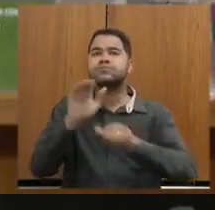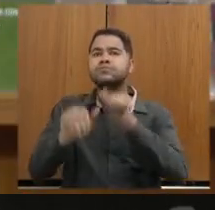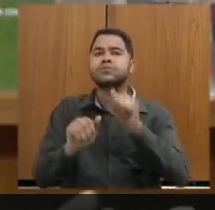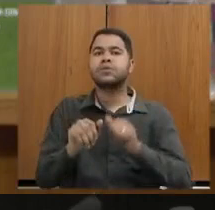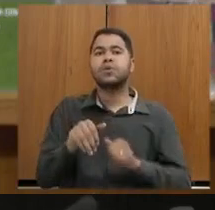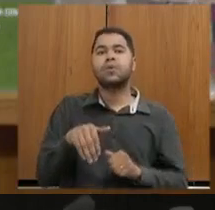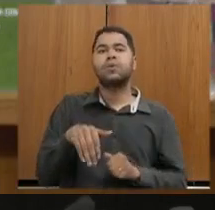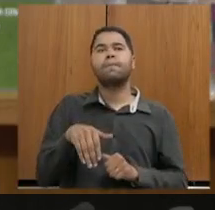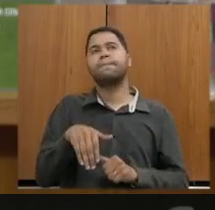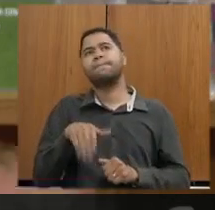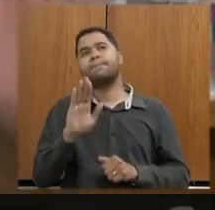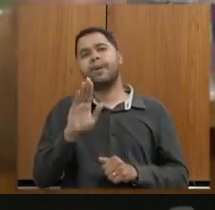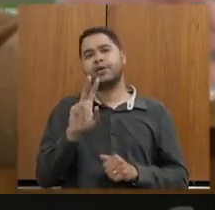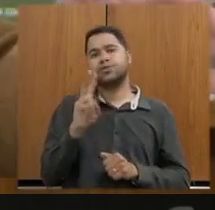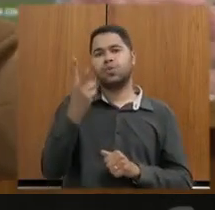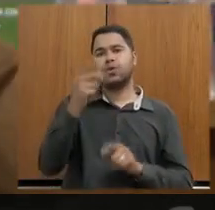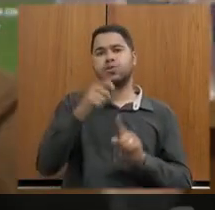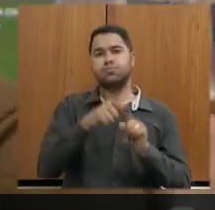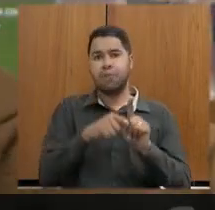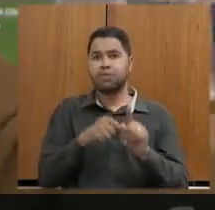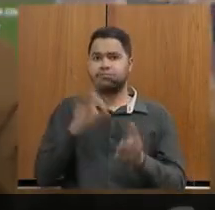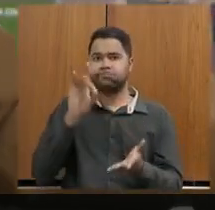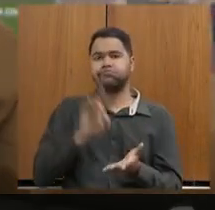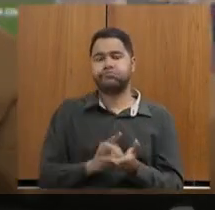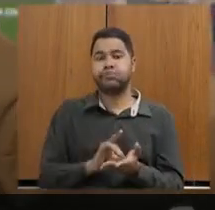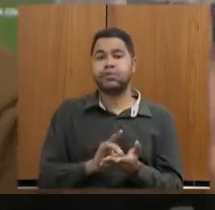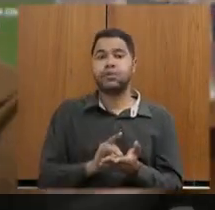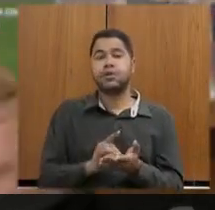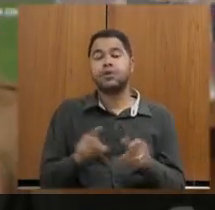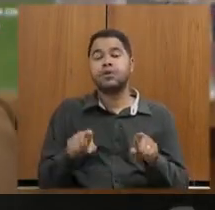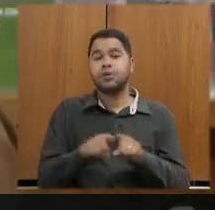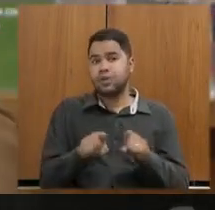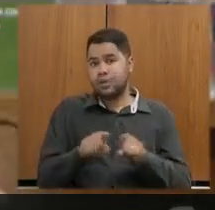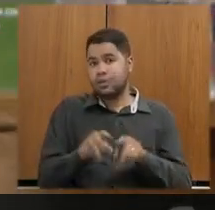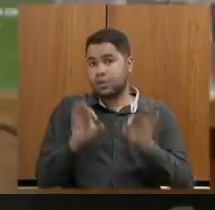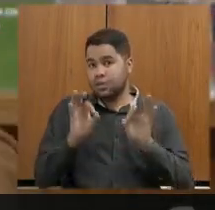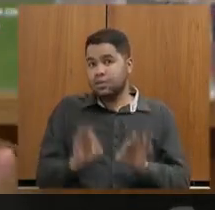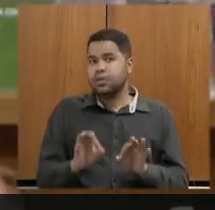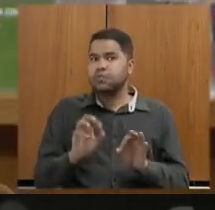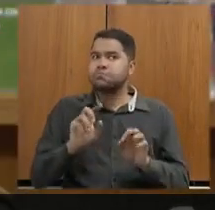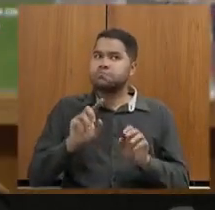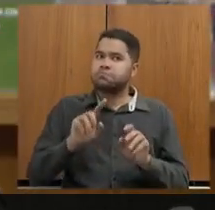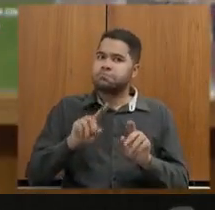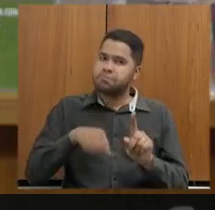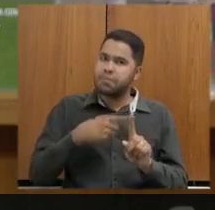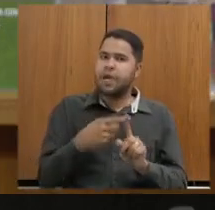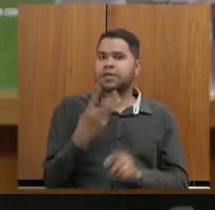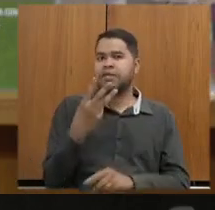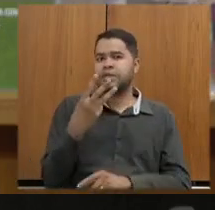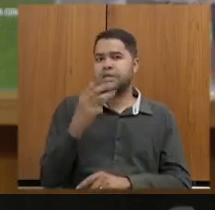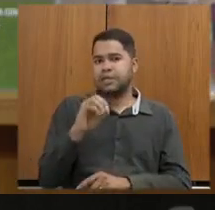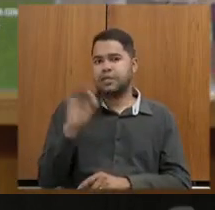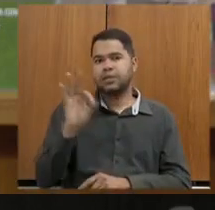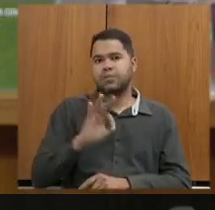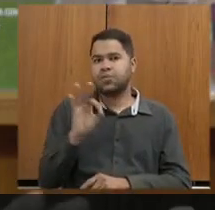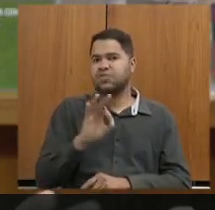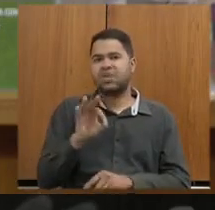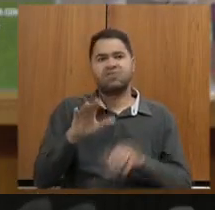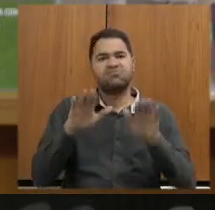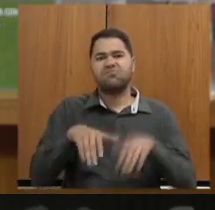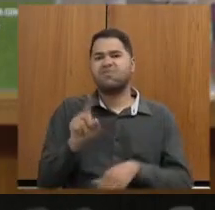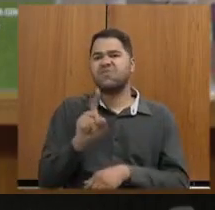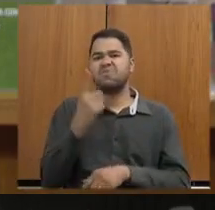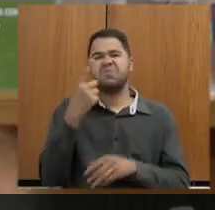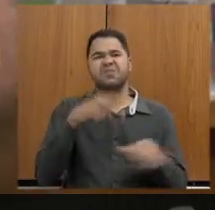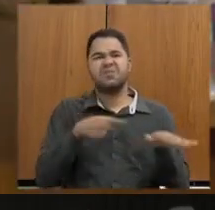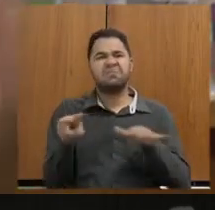dois quase dois meses para sacramentar e ainda mais eu tenho certeza que ainda mais uns trinta por cento desse 1392 quinta não fica não